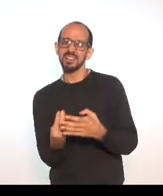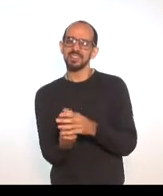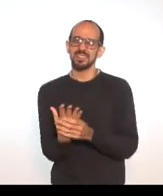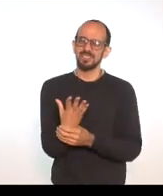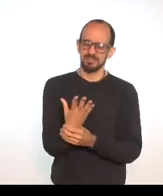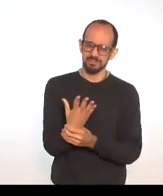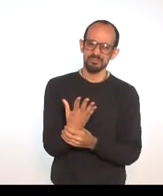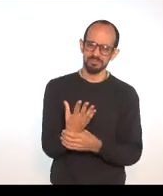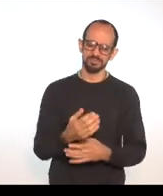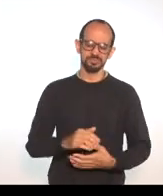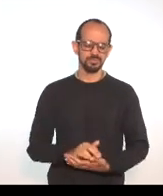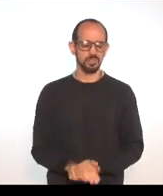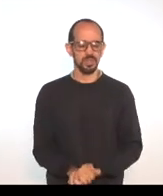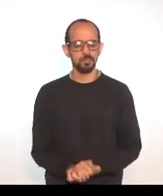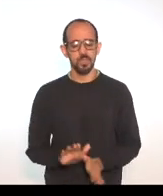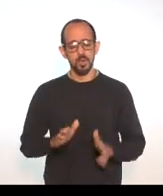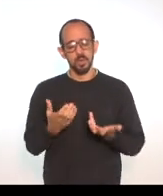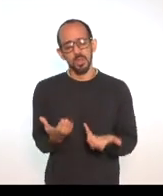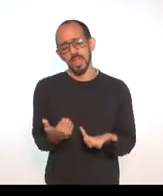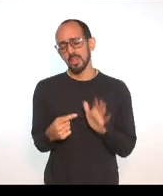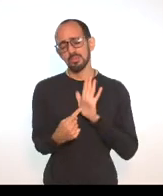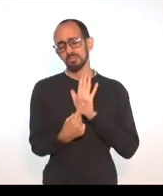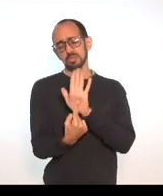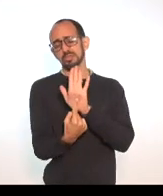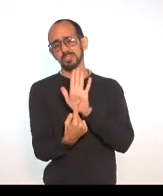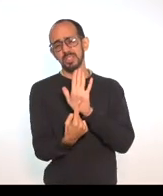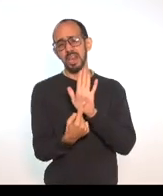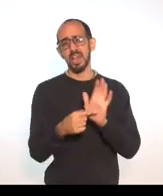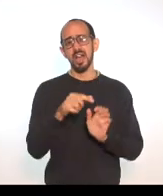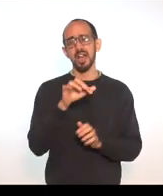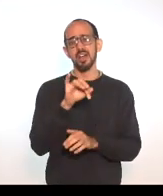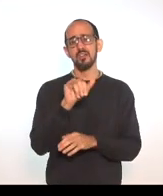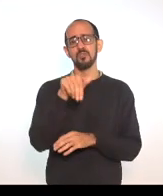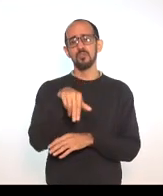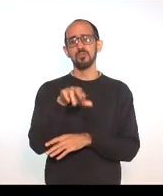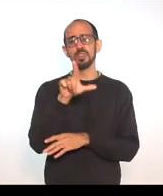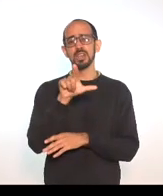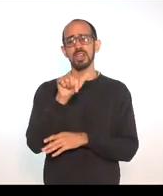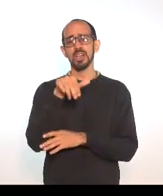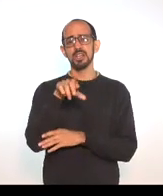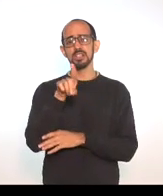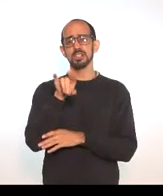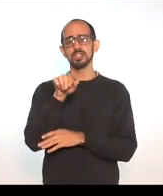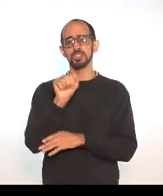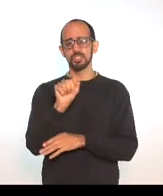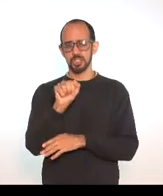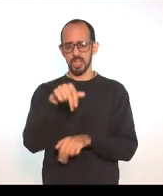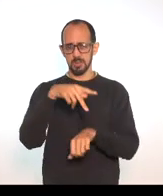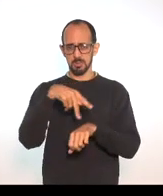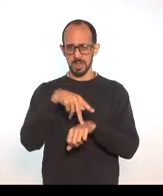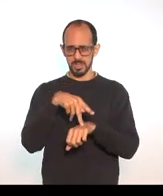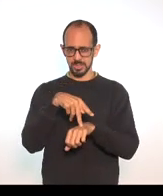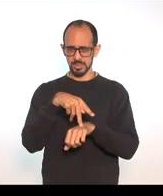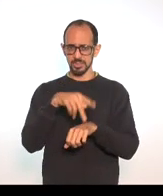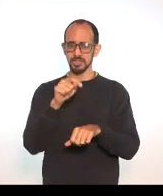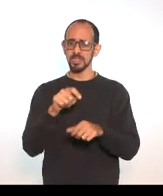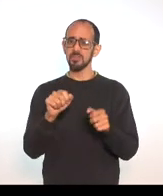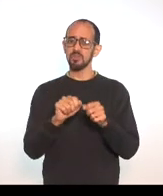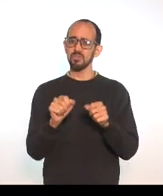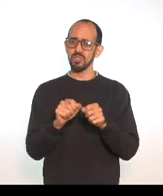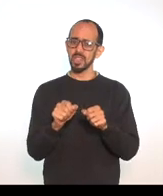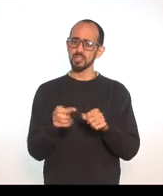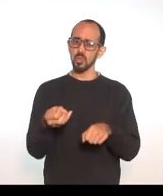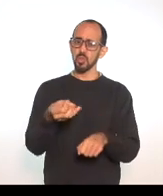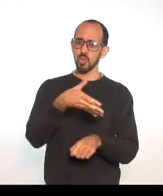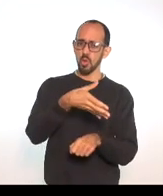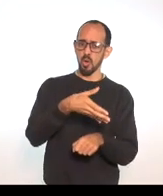dar Bom dia de pronto o exemplo da Finlândia no país até que tem enfrentado bem academia e que acaba de